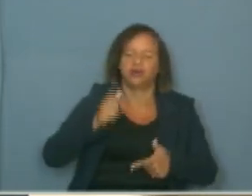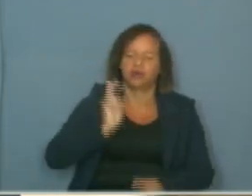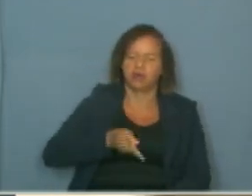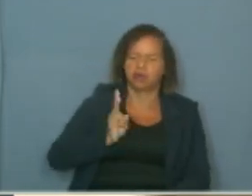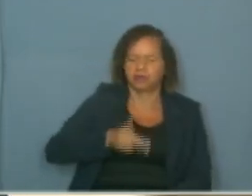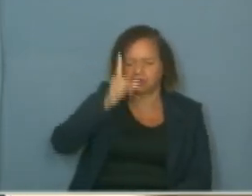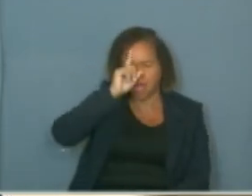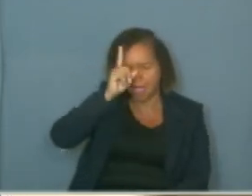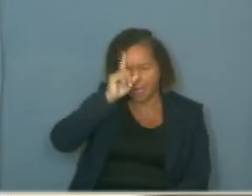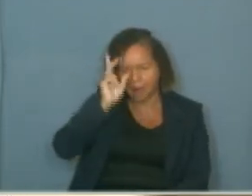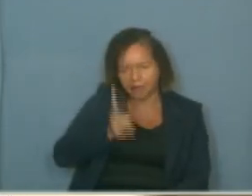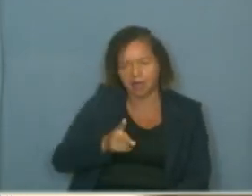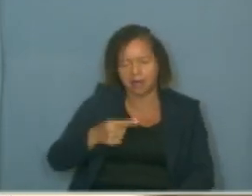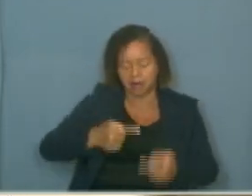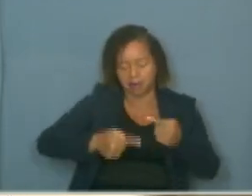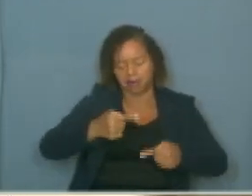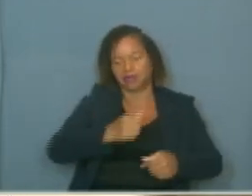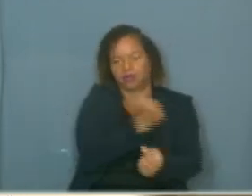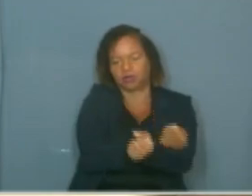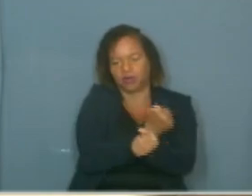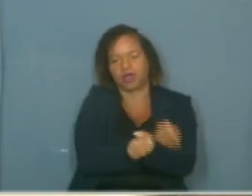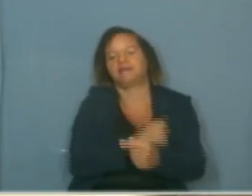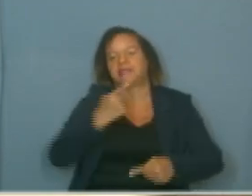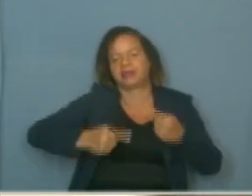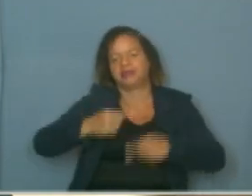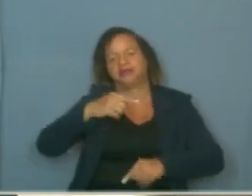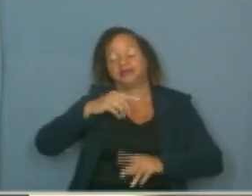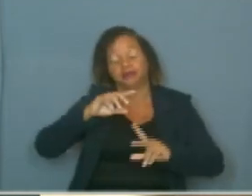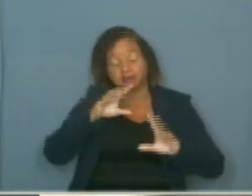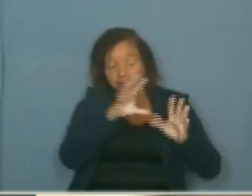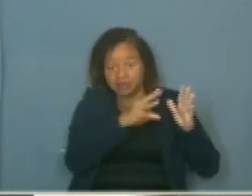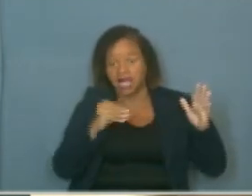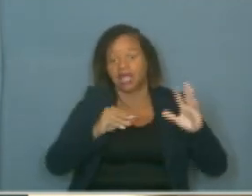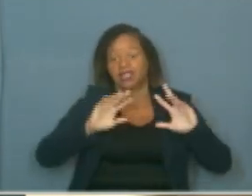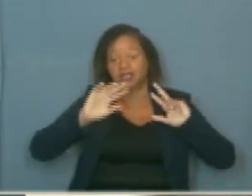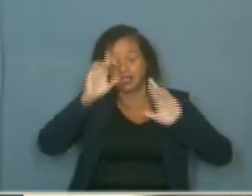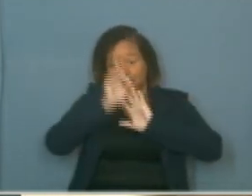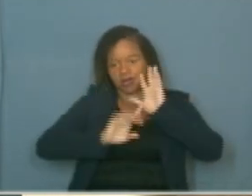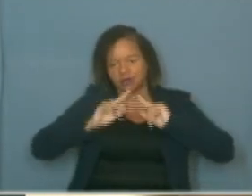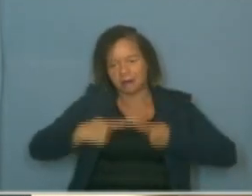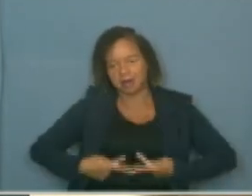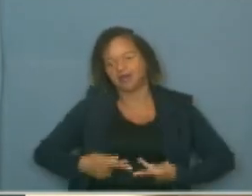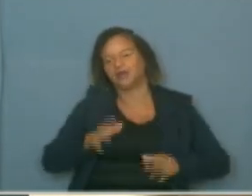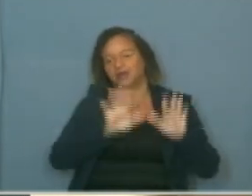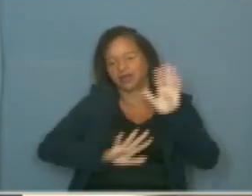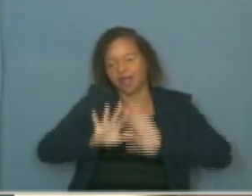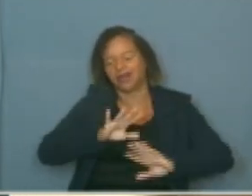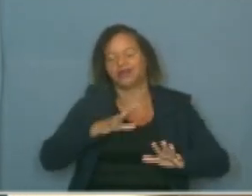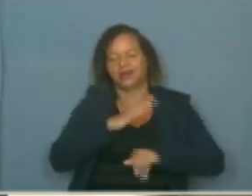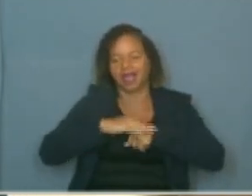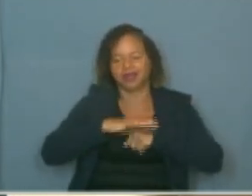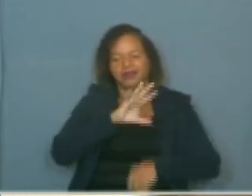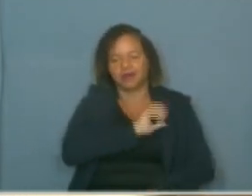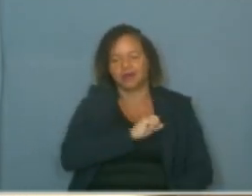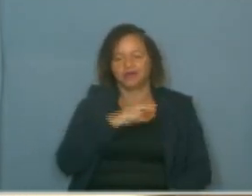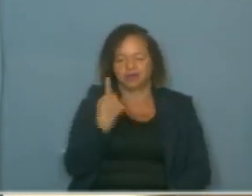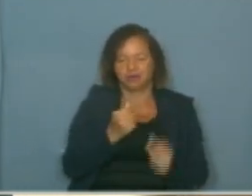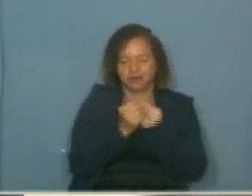dia por uma política de drogas, por uma política baseada em direitos humanos, por uma política baseada no cuidado, no afeto, no carinho e no amor. Nós estamos juntos, gente.